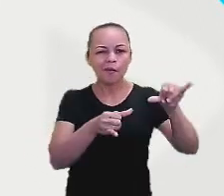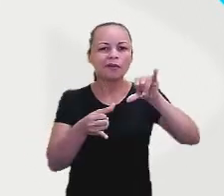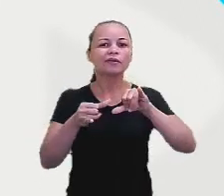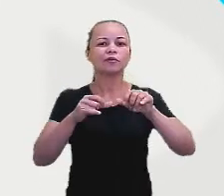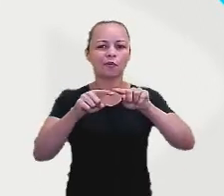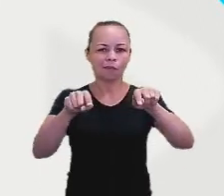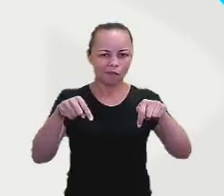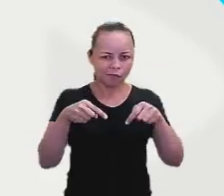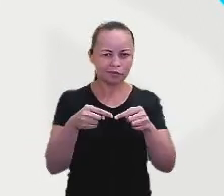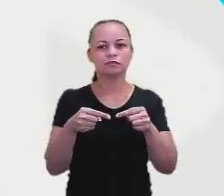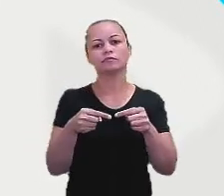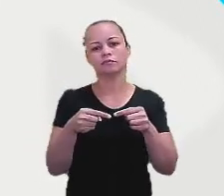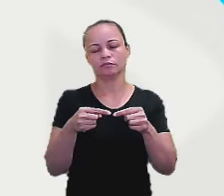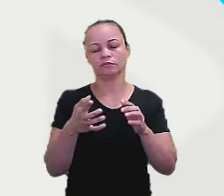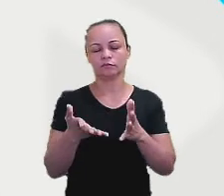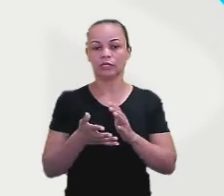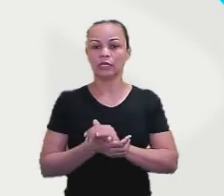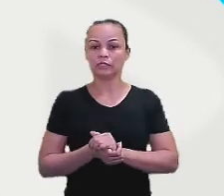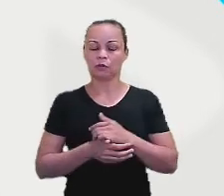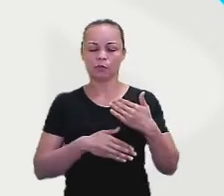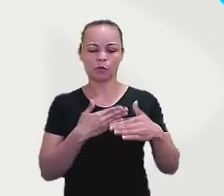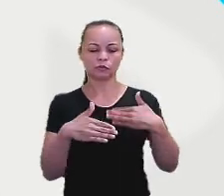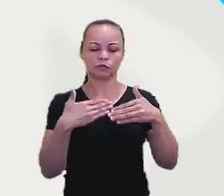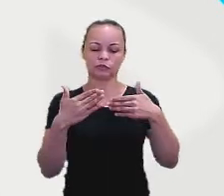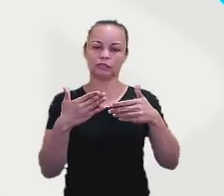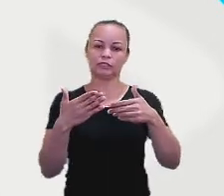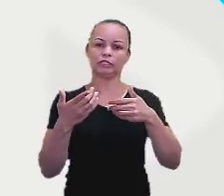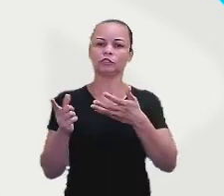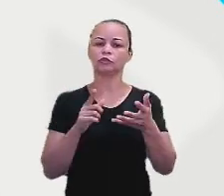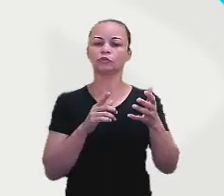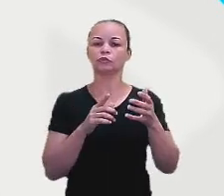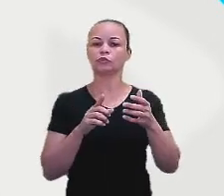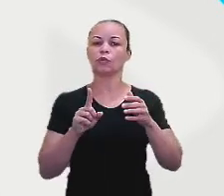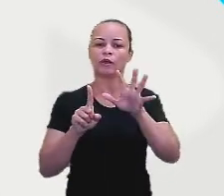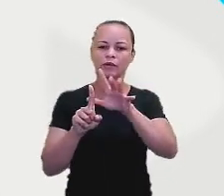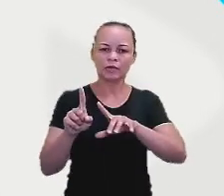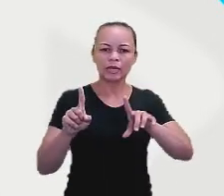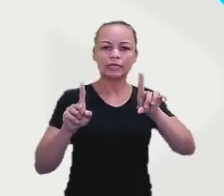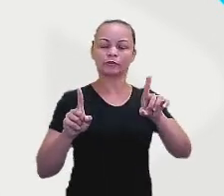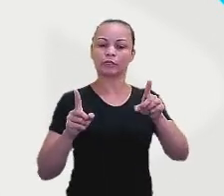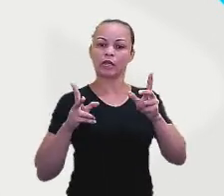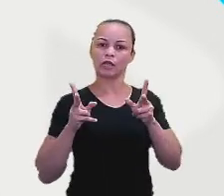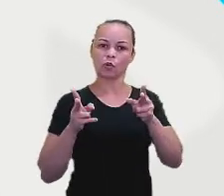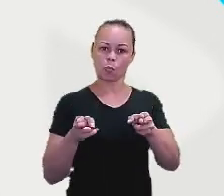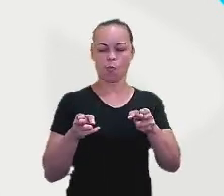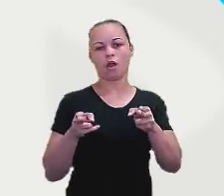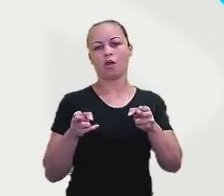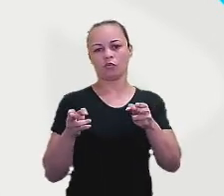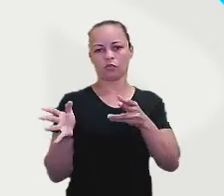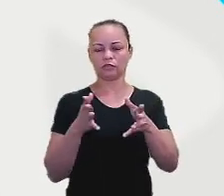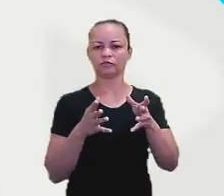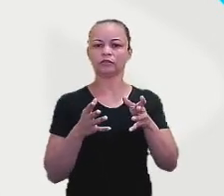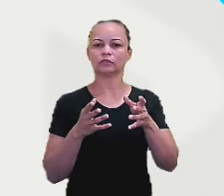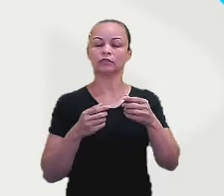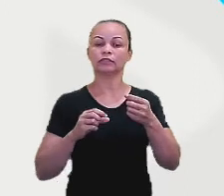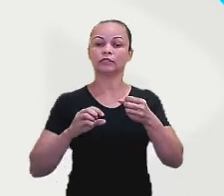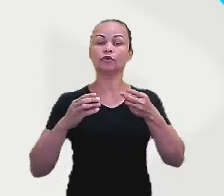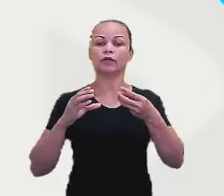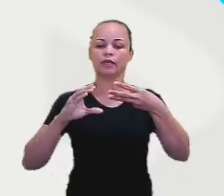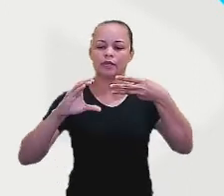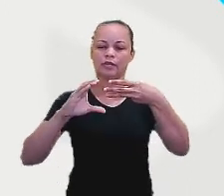isso, né? Em que são produzidos indivíduos geneticamente igual ao indivíduo doador de